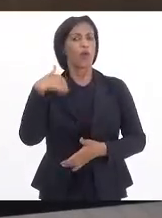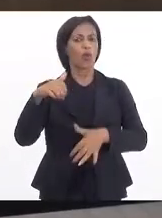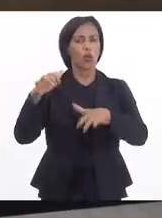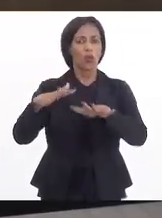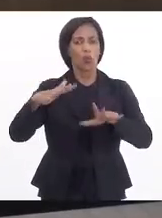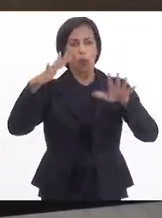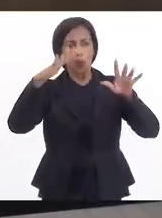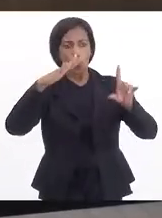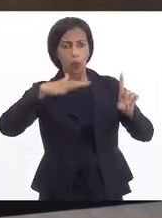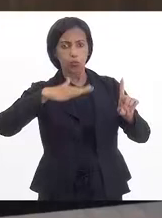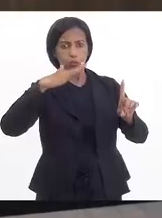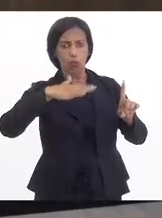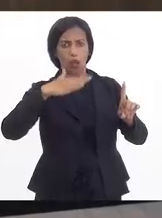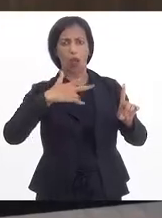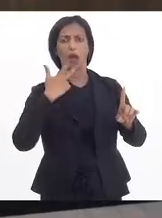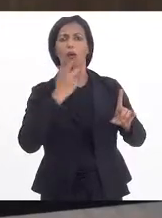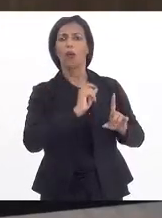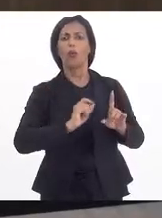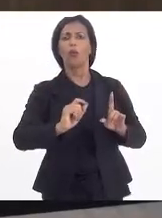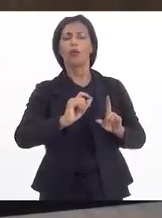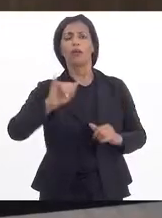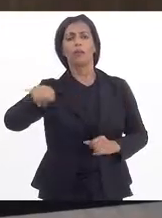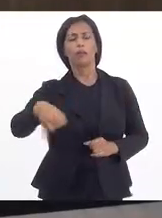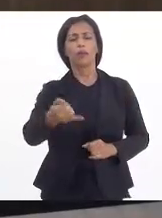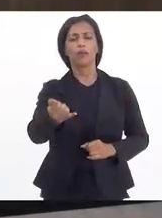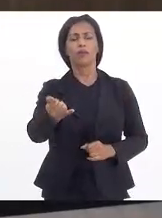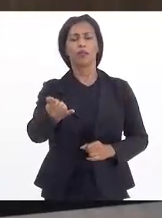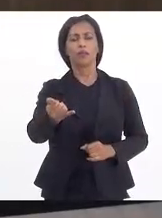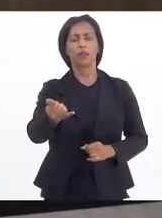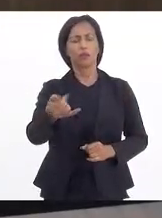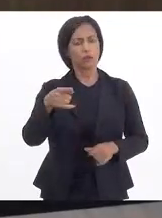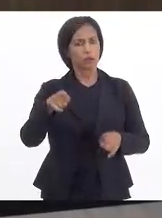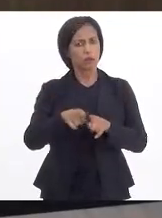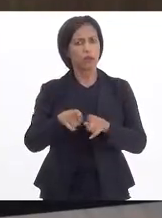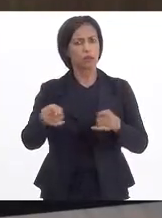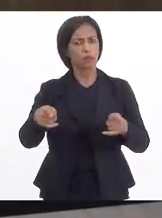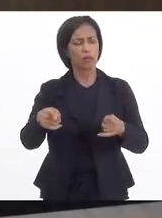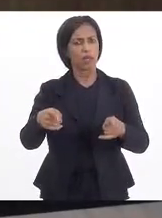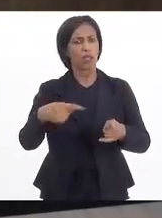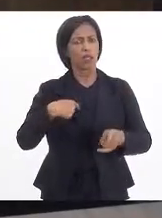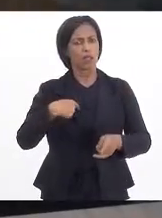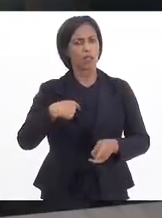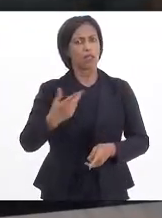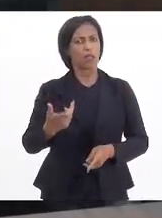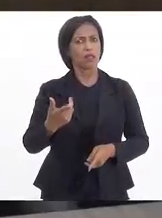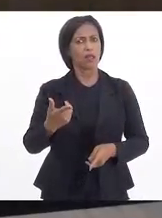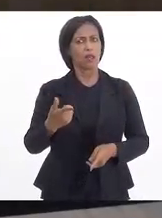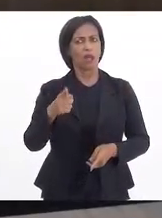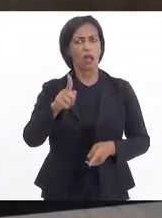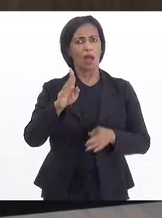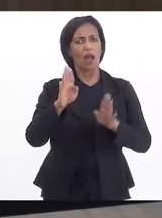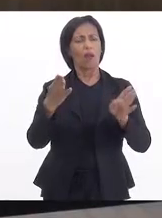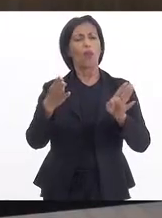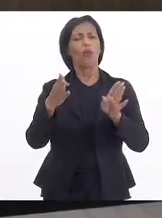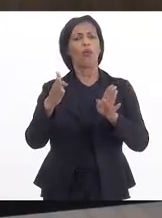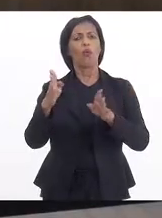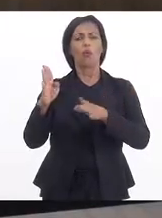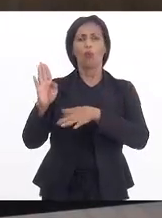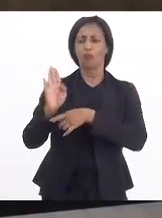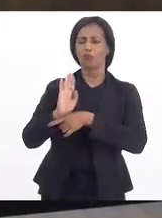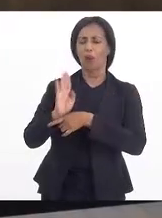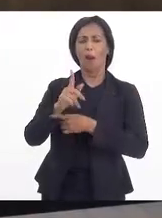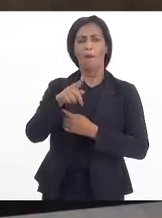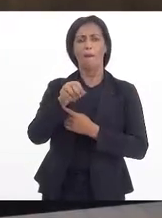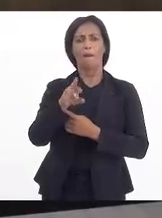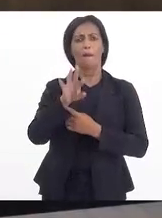sem teu de respeito e aproveitando a oportunidade deixar aqui meu repúdio com relação à porta do fundo que